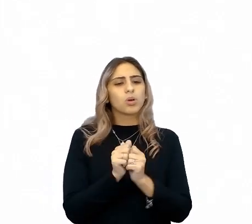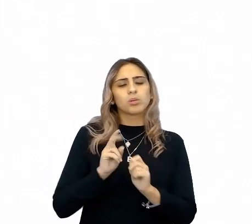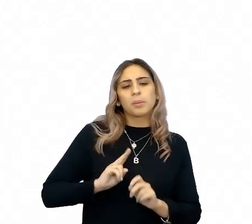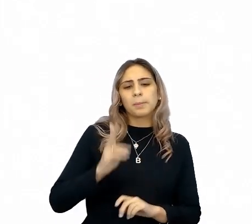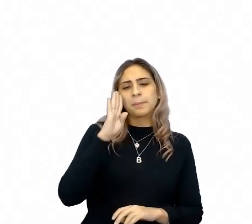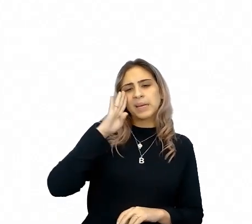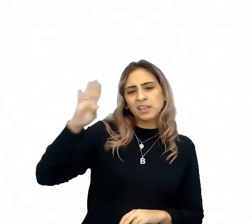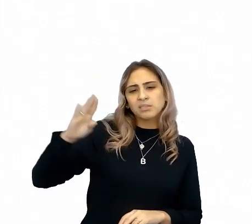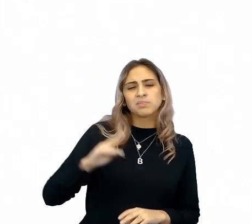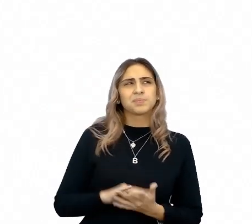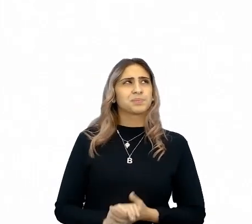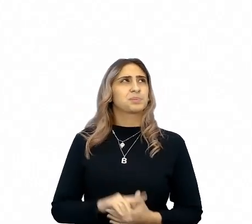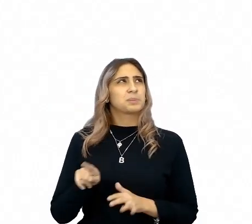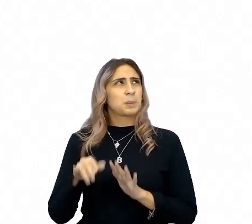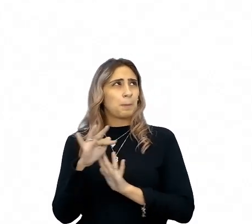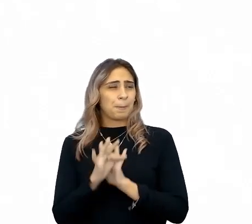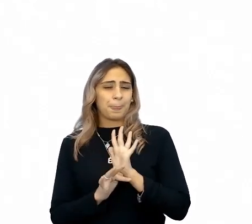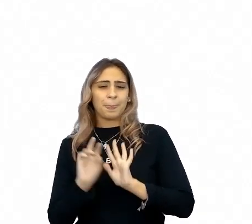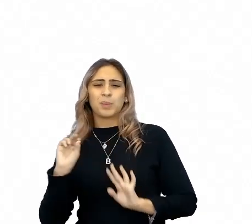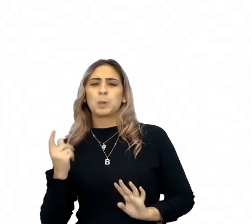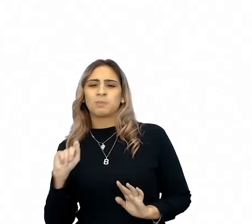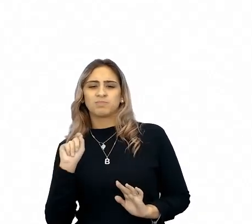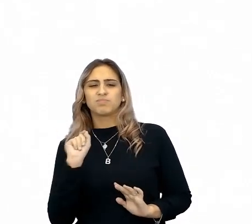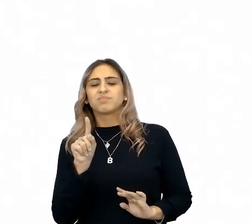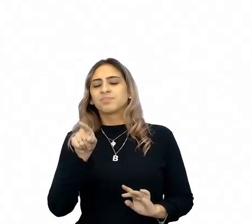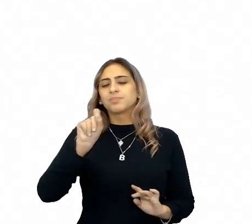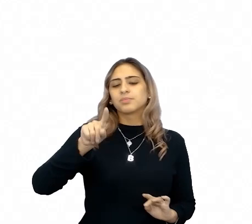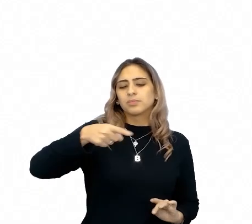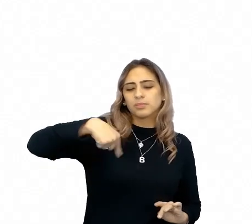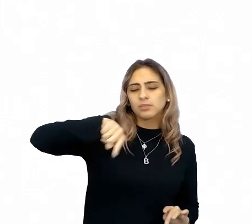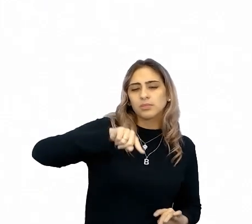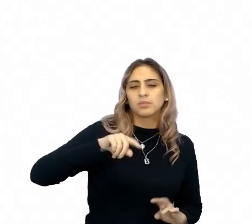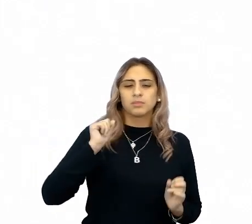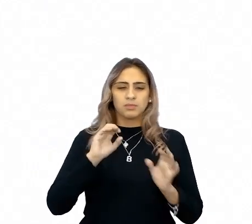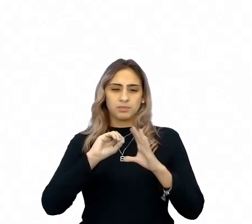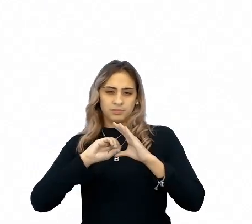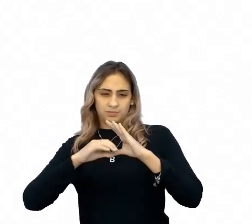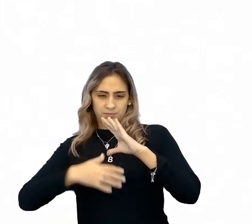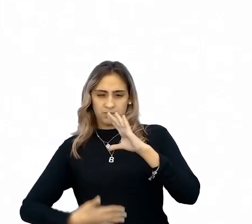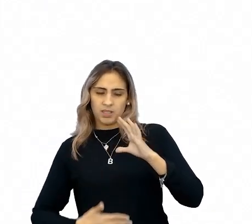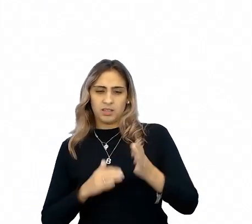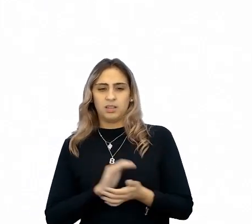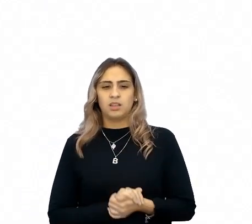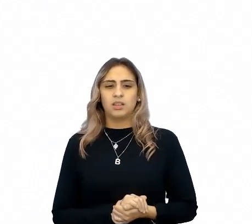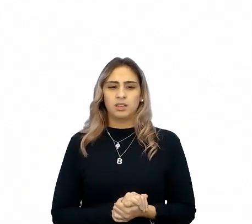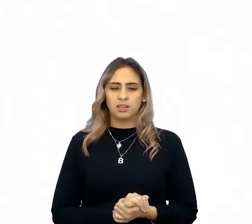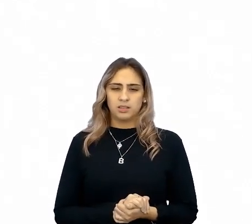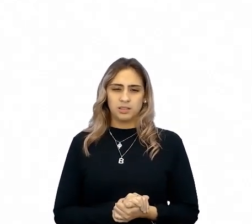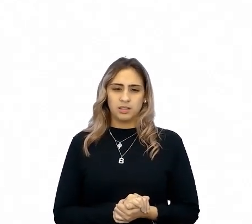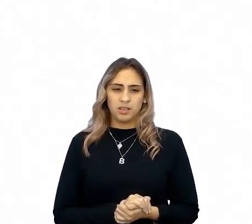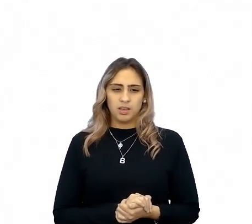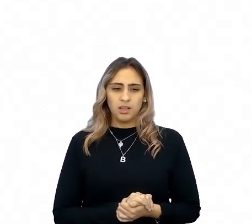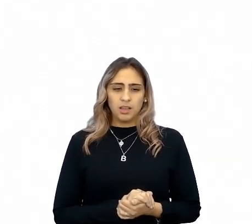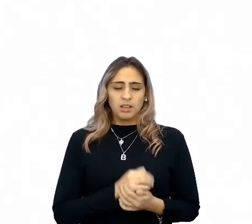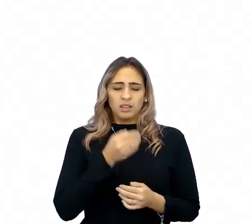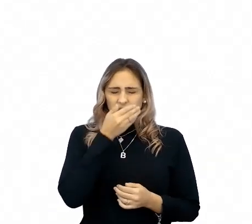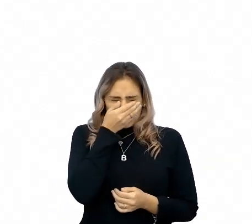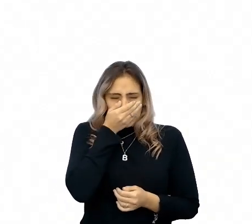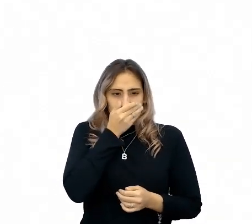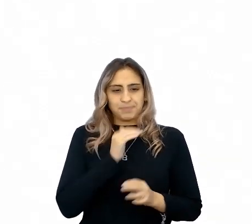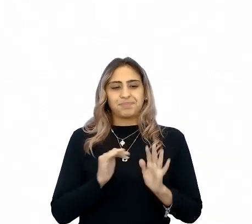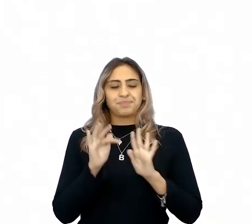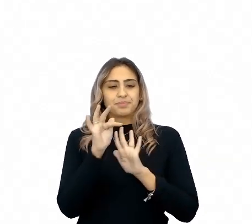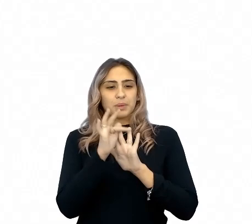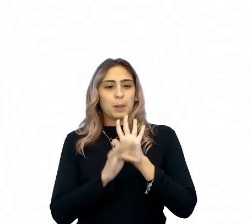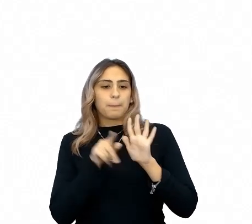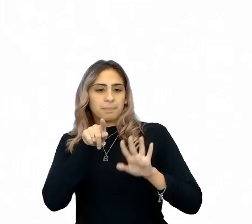principais aspectos desse texto, ou seja, o que eles devem caracterizar. O fato noticiado deve